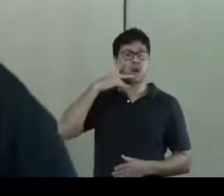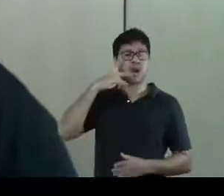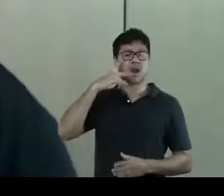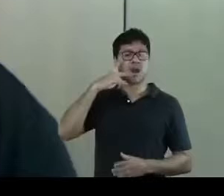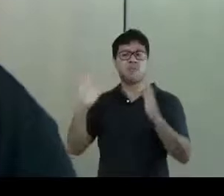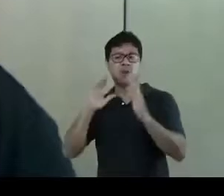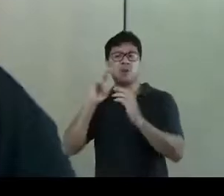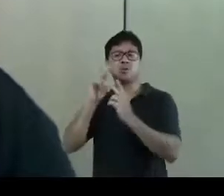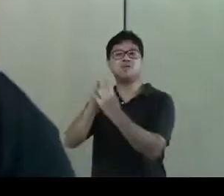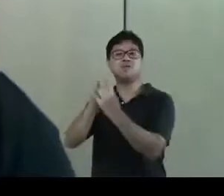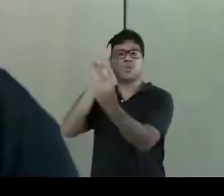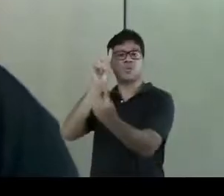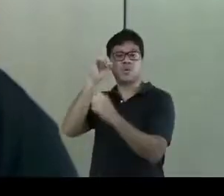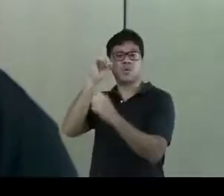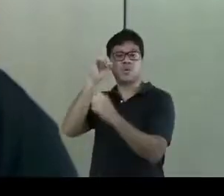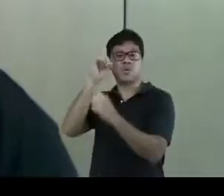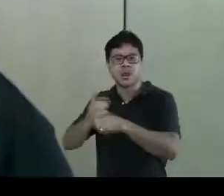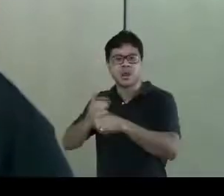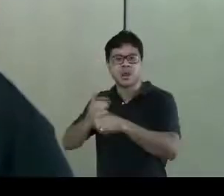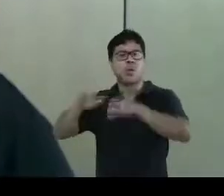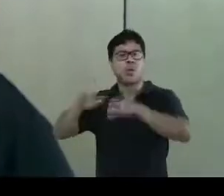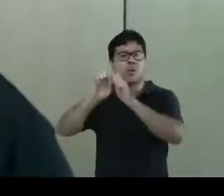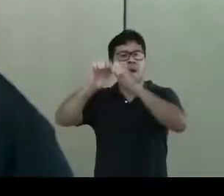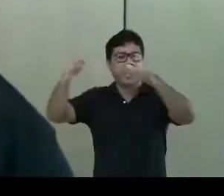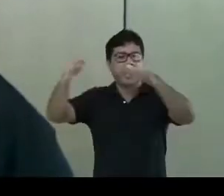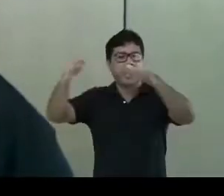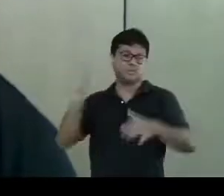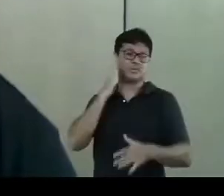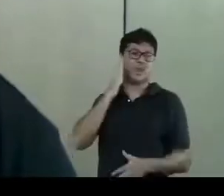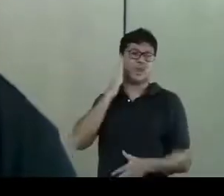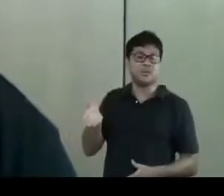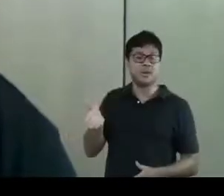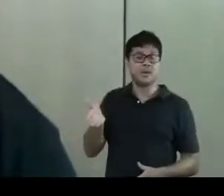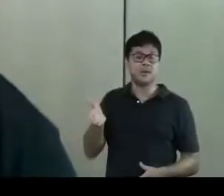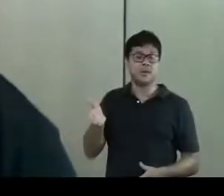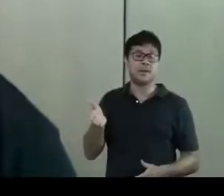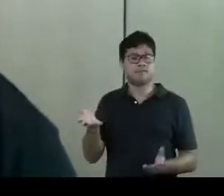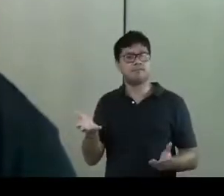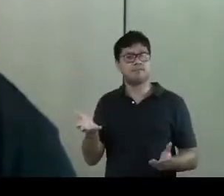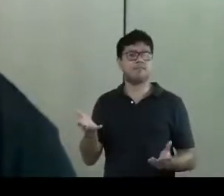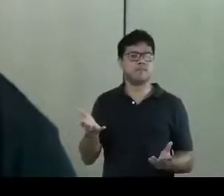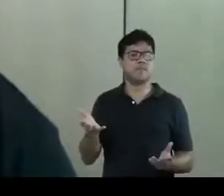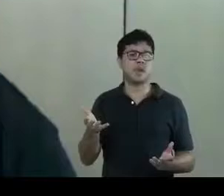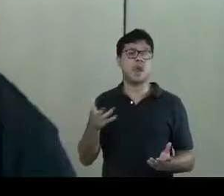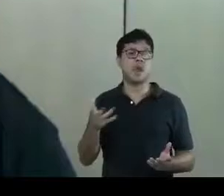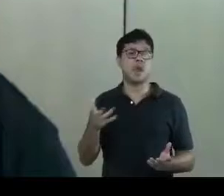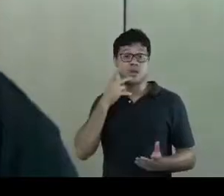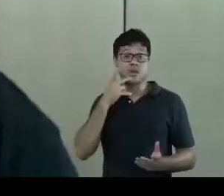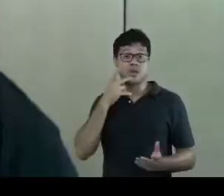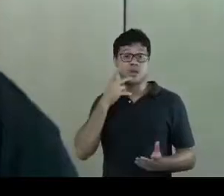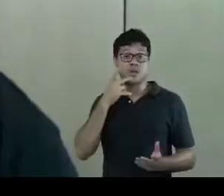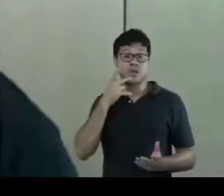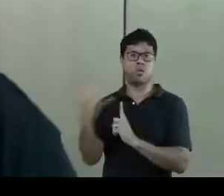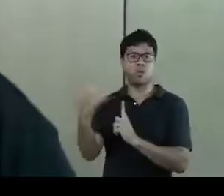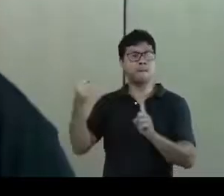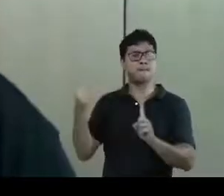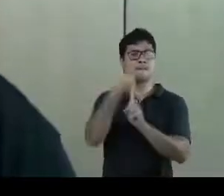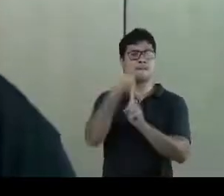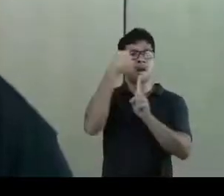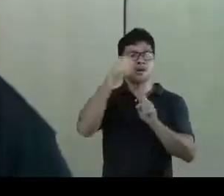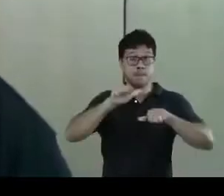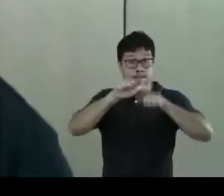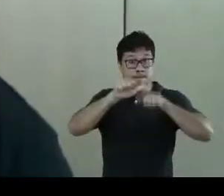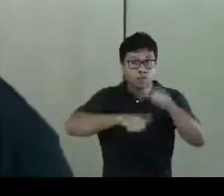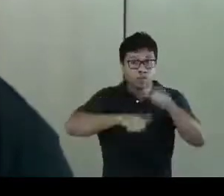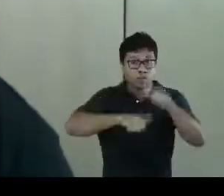plenamente produzidos no universo digital e, de fato, eles eles causam um grande impacto e